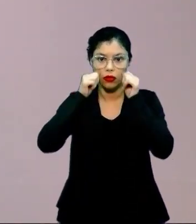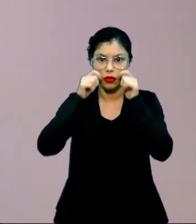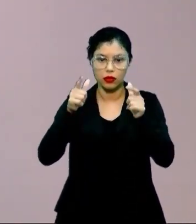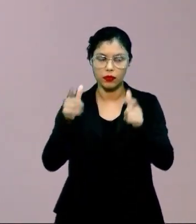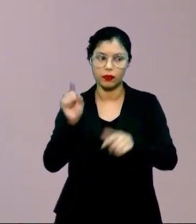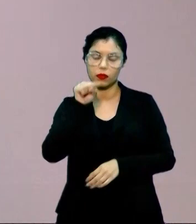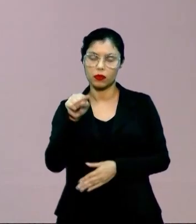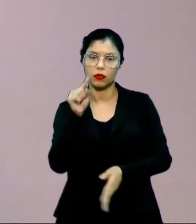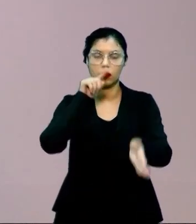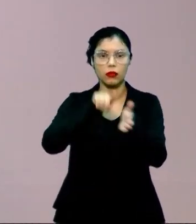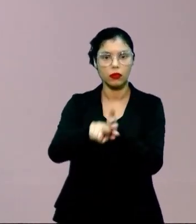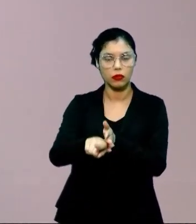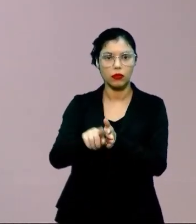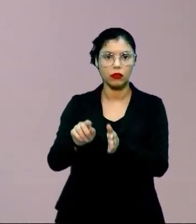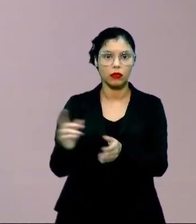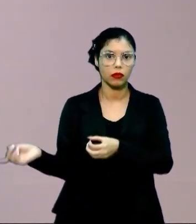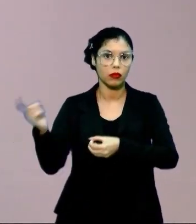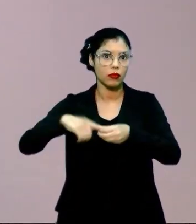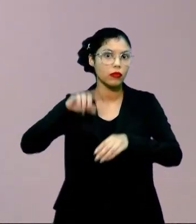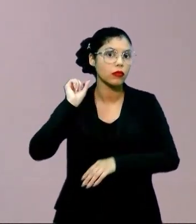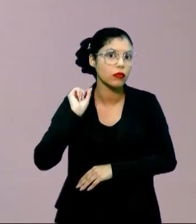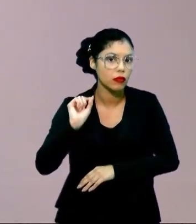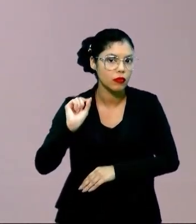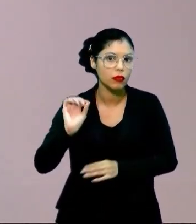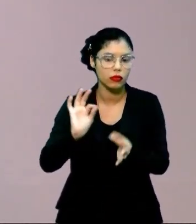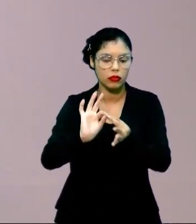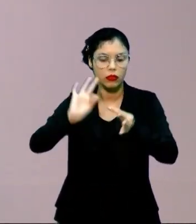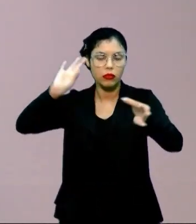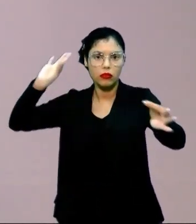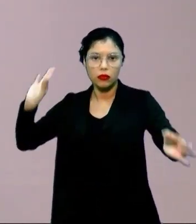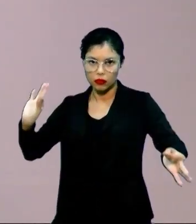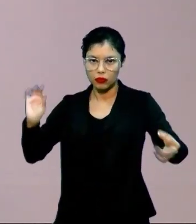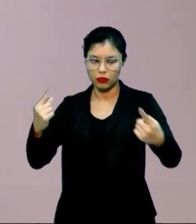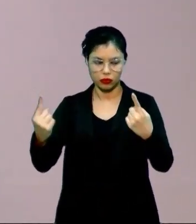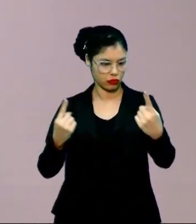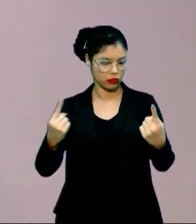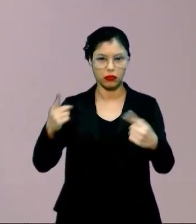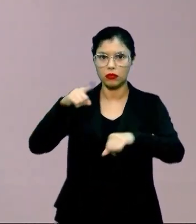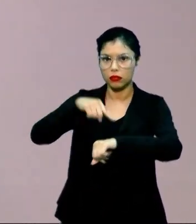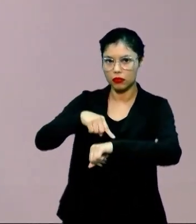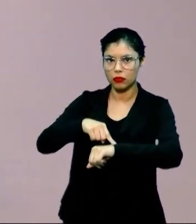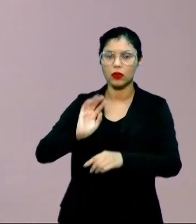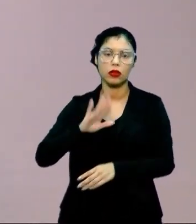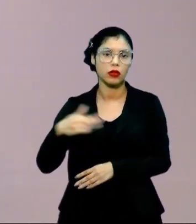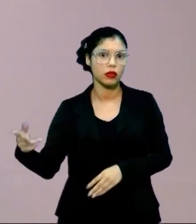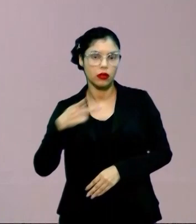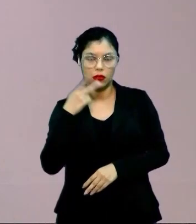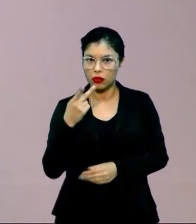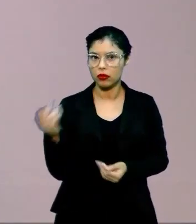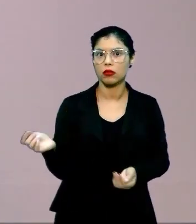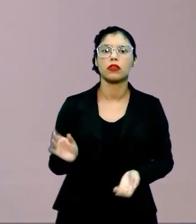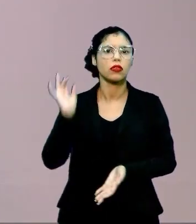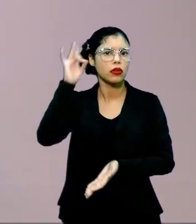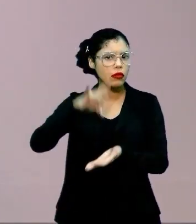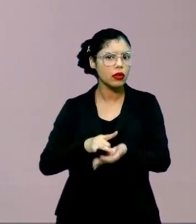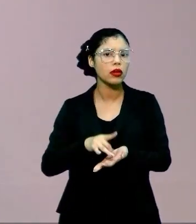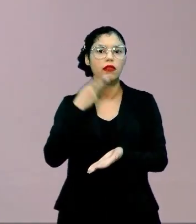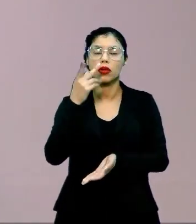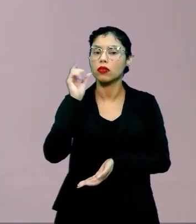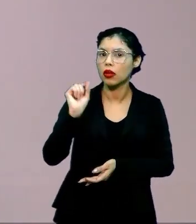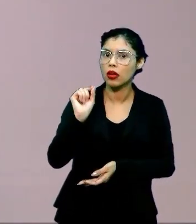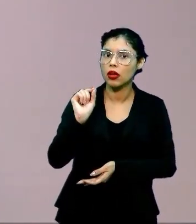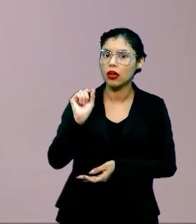Atenção que nessa questão estamos levando em consideração a distância que há entre esses tempos. Quando eu me refiro à distância real, estou falando